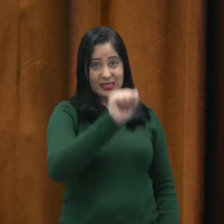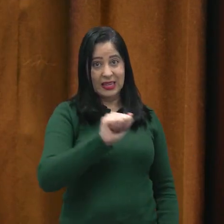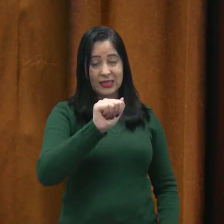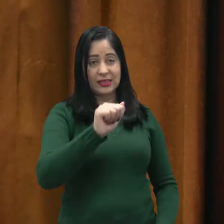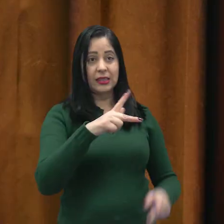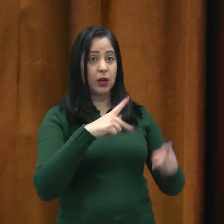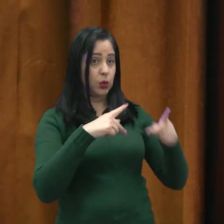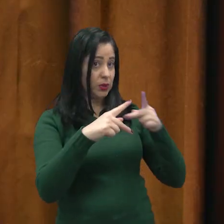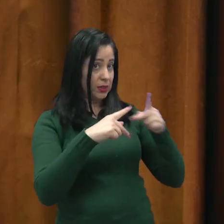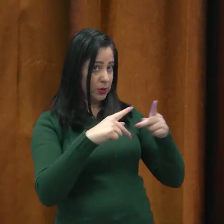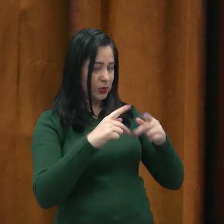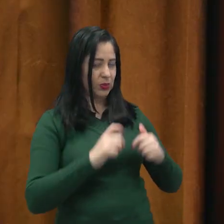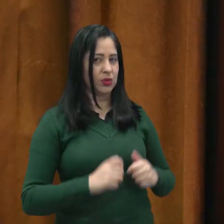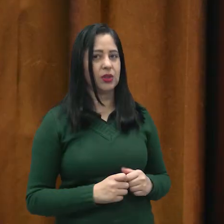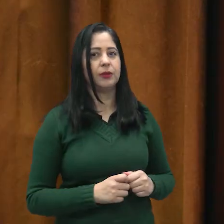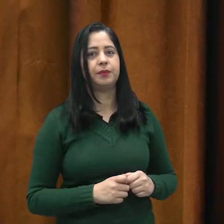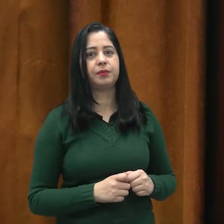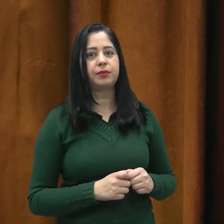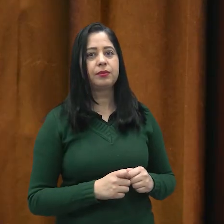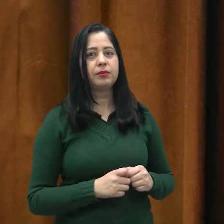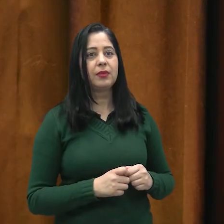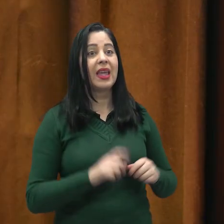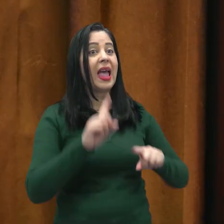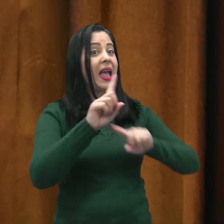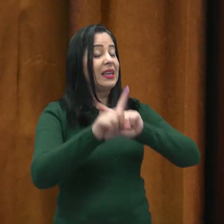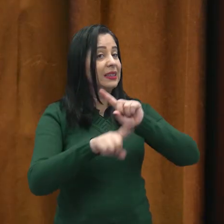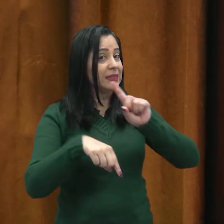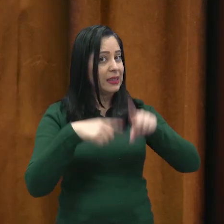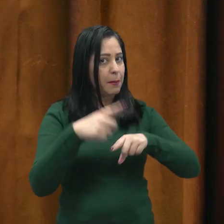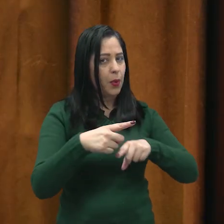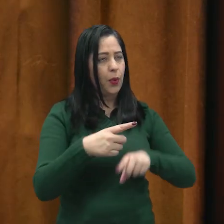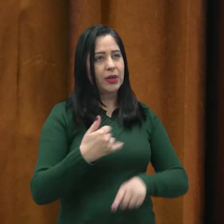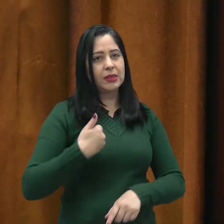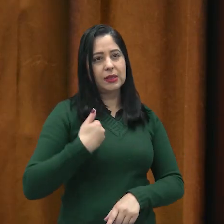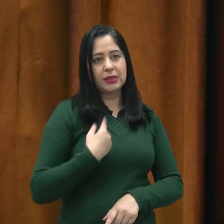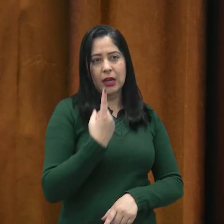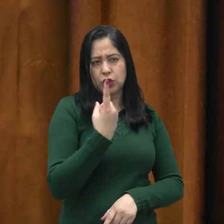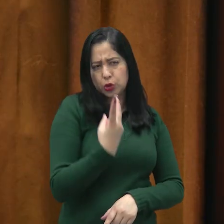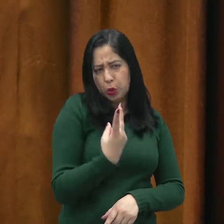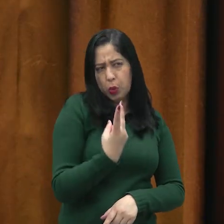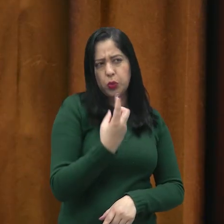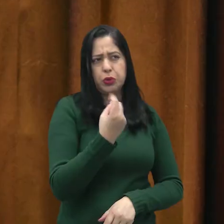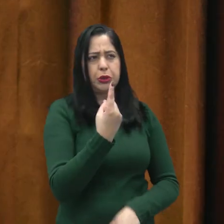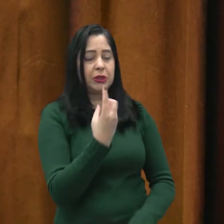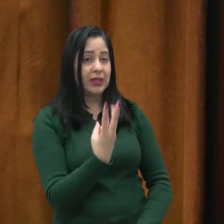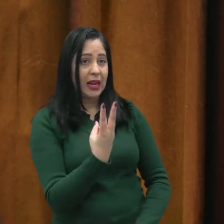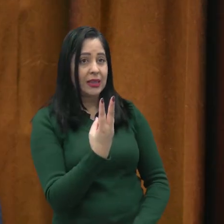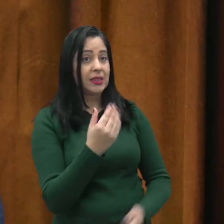José. E as artes marciais entrou na minha vida com 12, 13 anos.